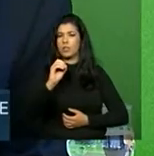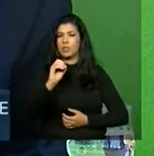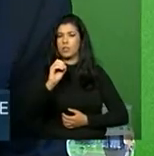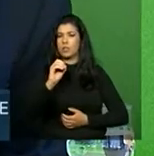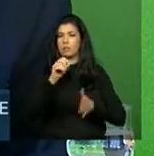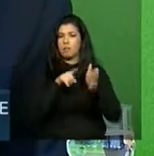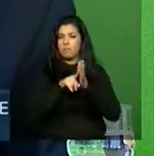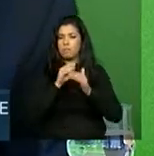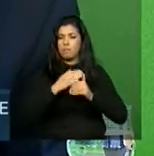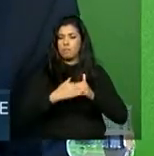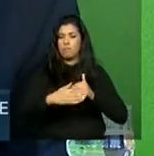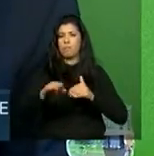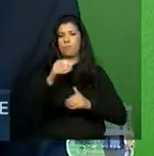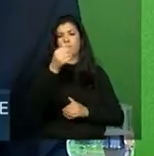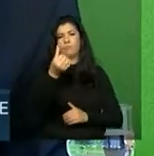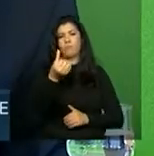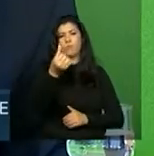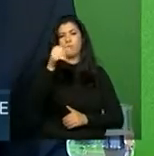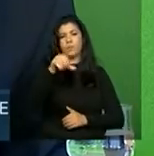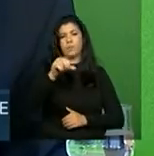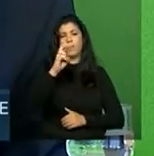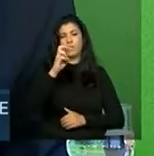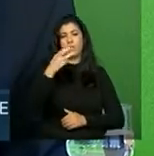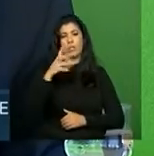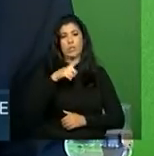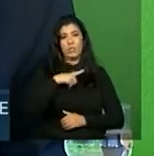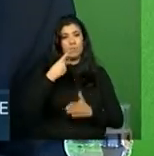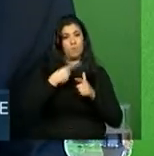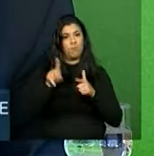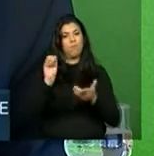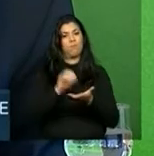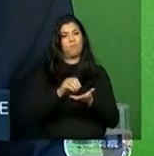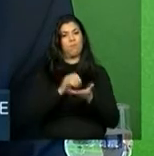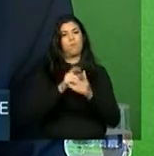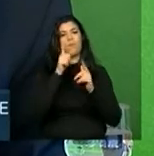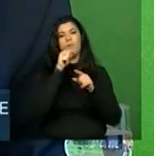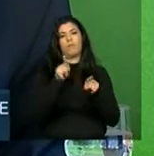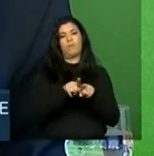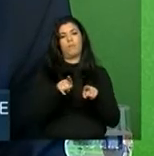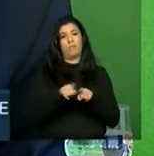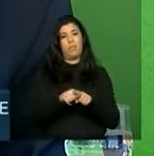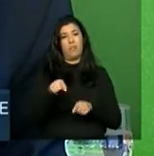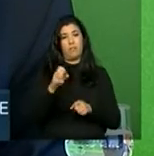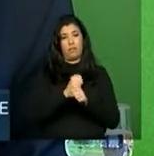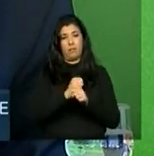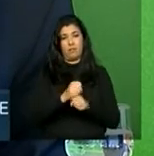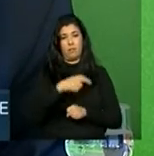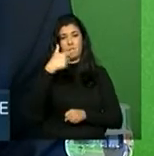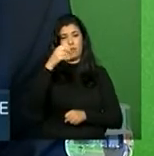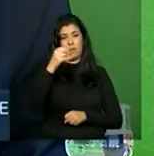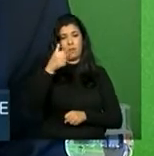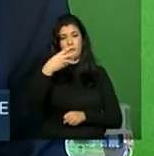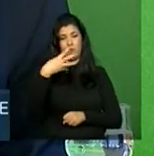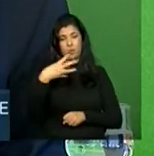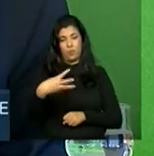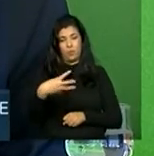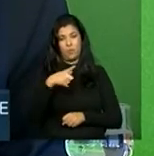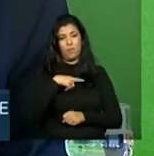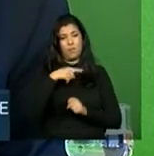1953 nós tivemos este ano metade das chuvas de